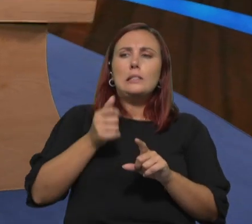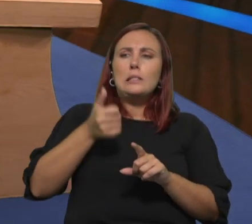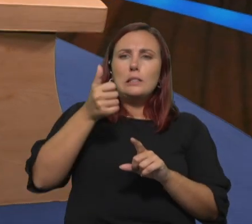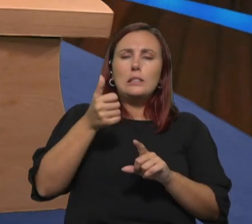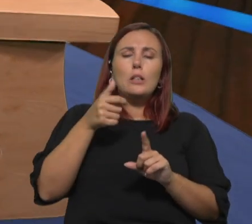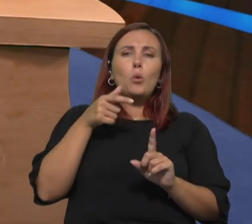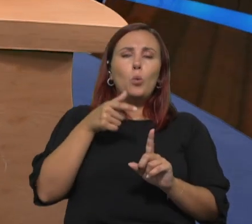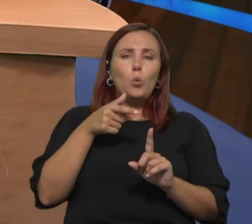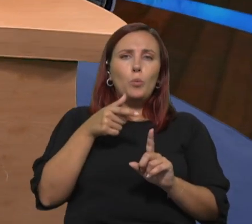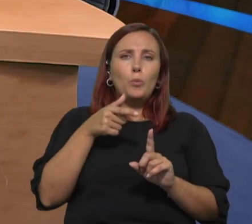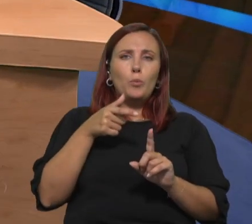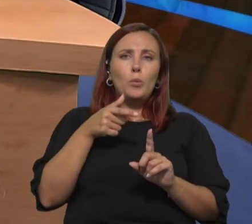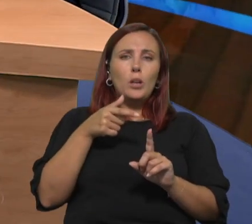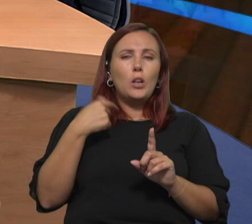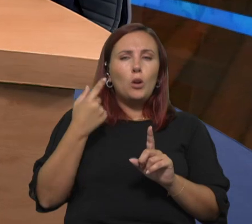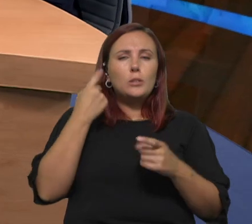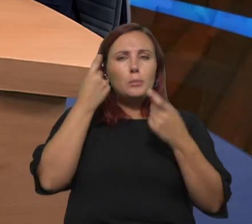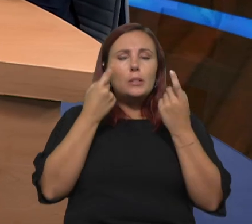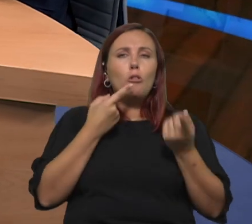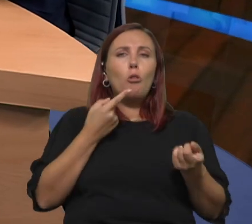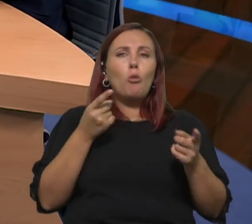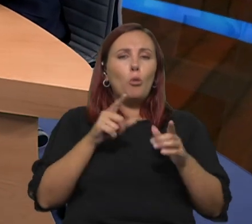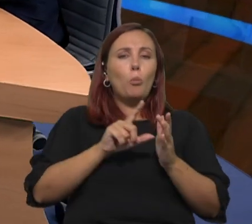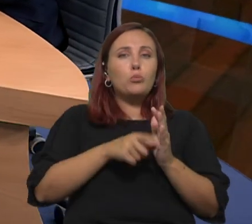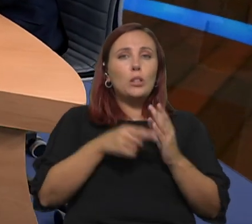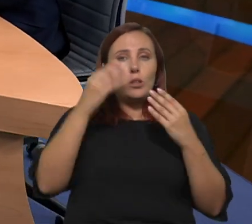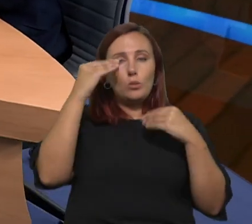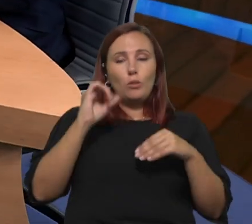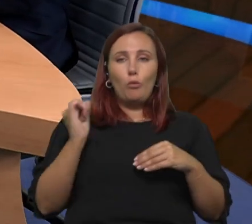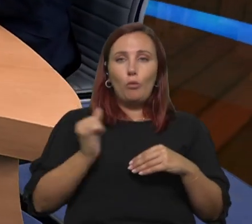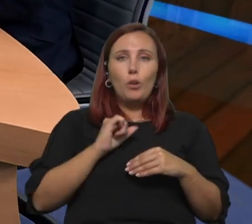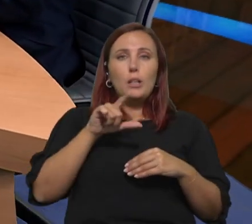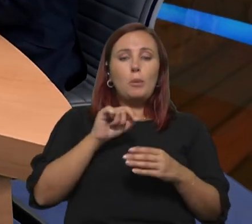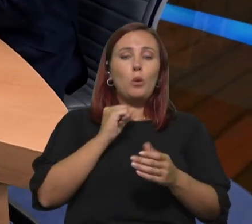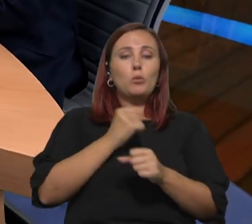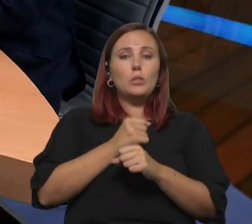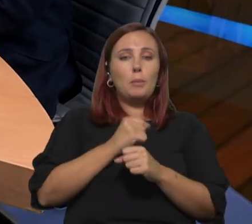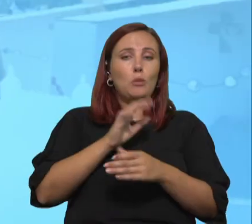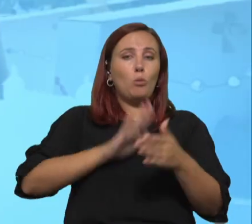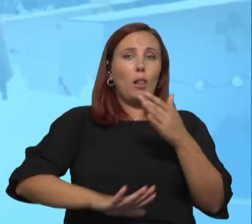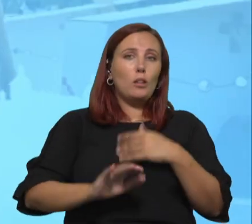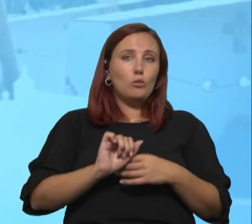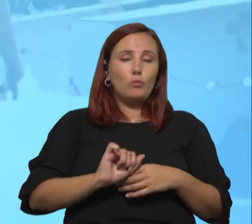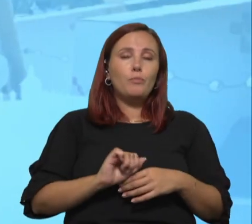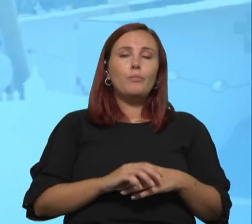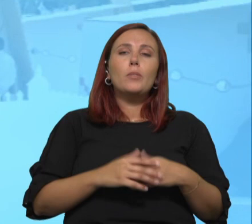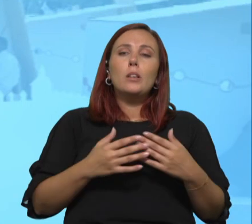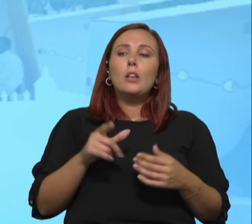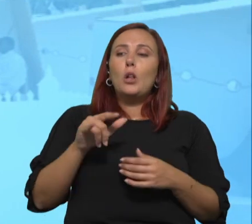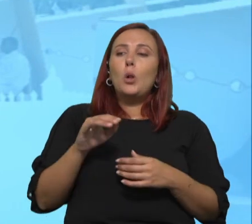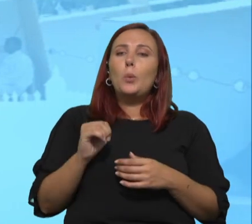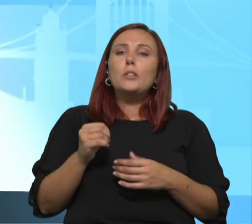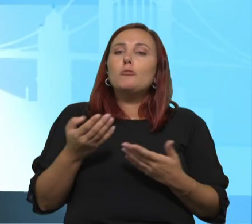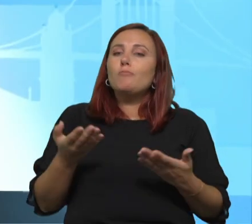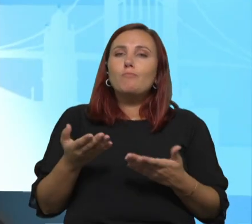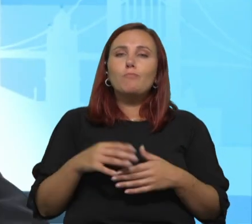qual nós estamos a reimaginar o nosso projeto educativo e o nosso trabalho no nosso colégio. Luís Pedro Sousa, então que exercício é este